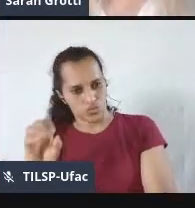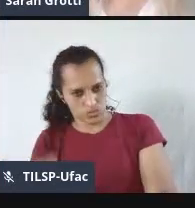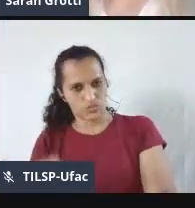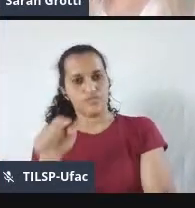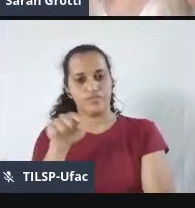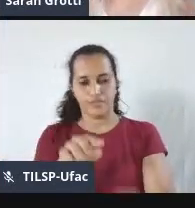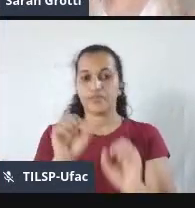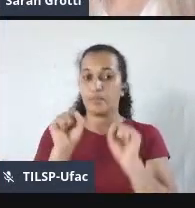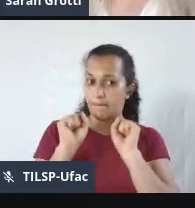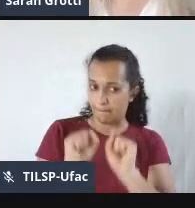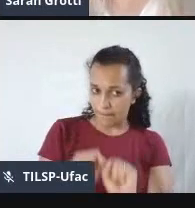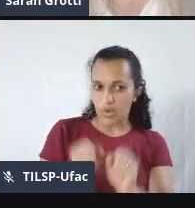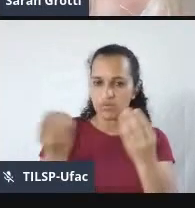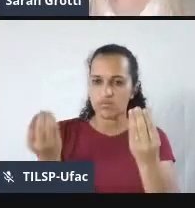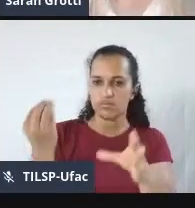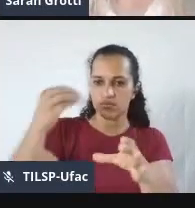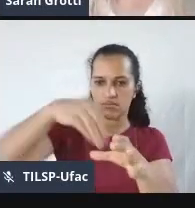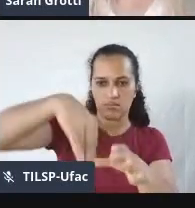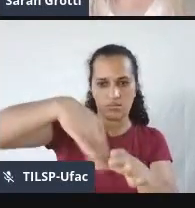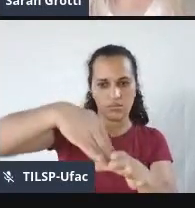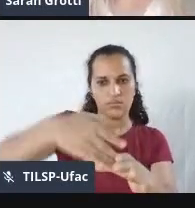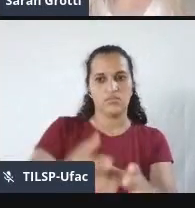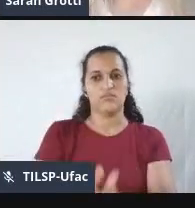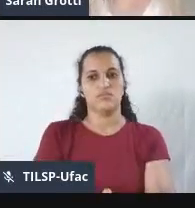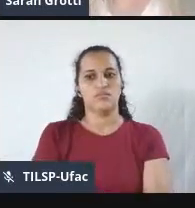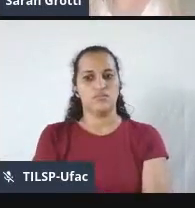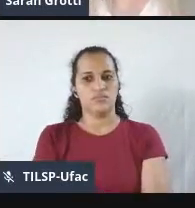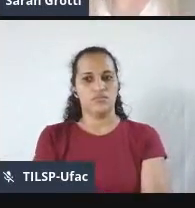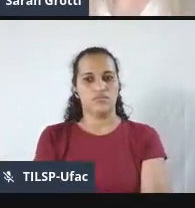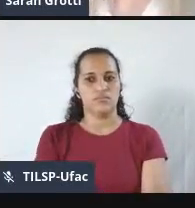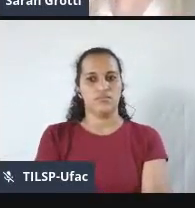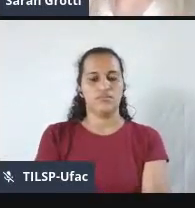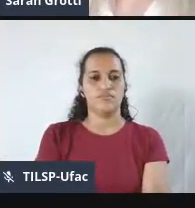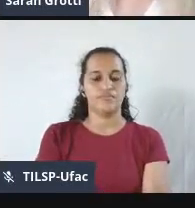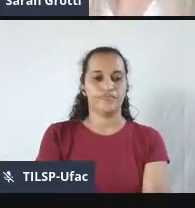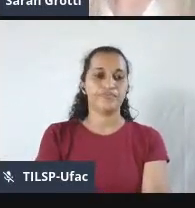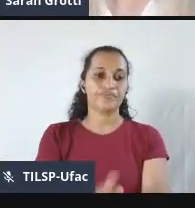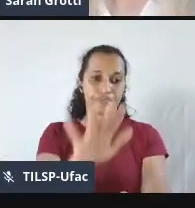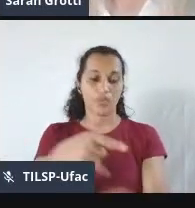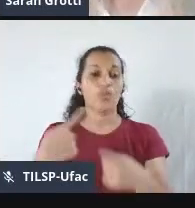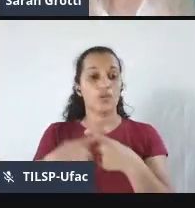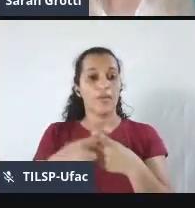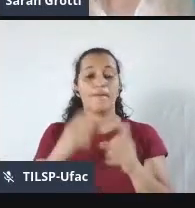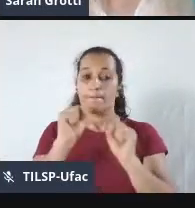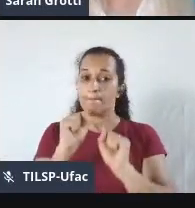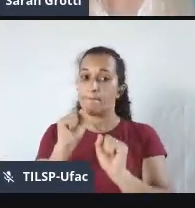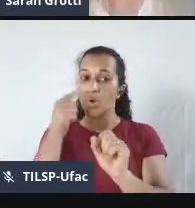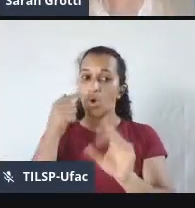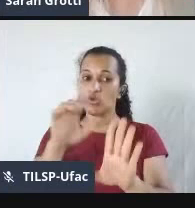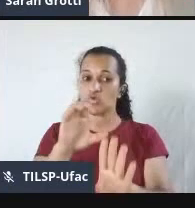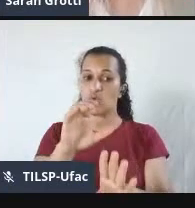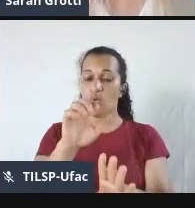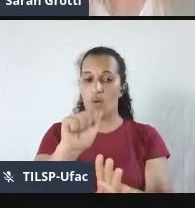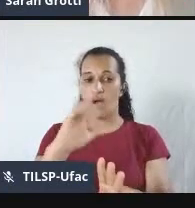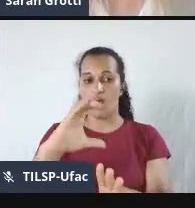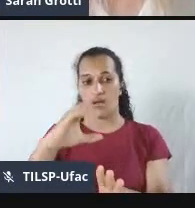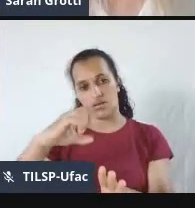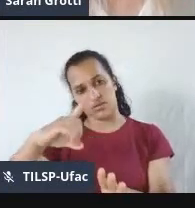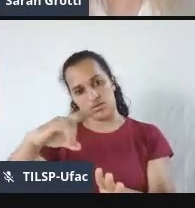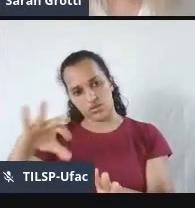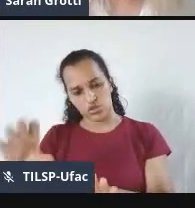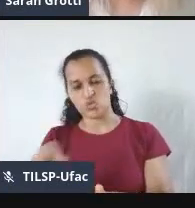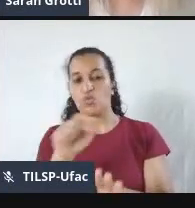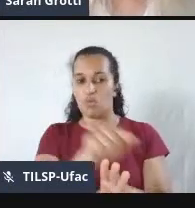ácido málico, que é aquele que eu falei que também dá para ser encontrado na maçã, o ácido lático, que pode ser encontrado em